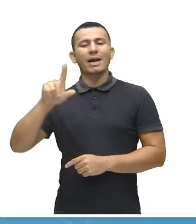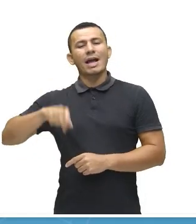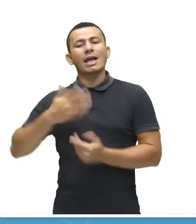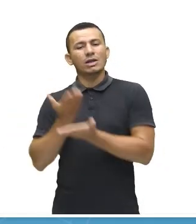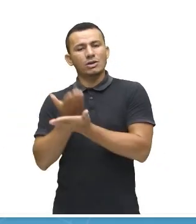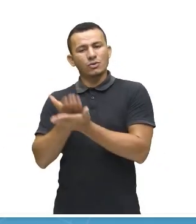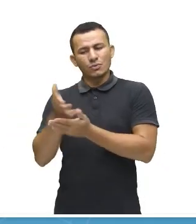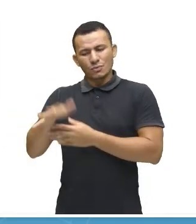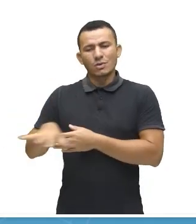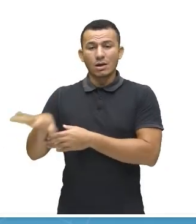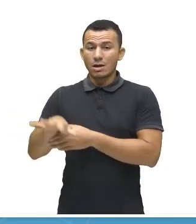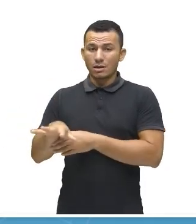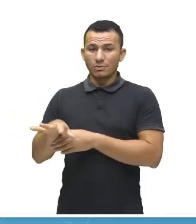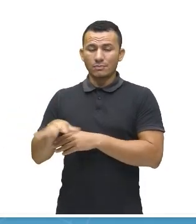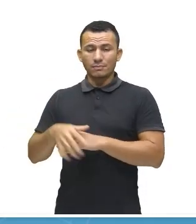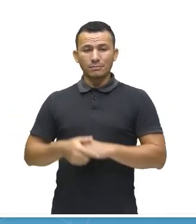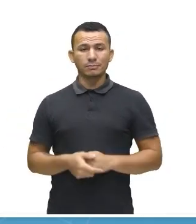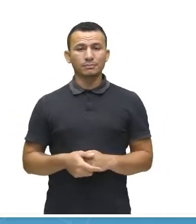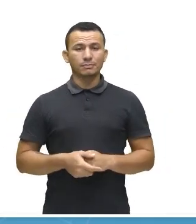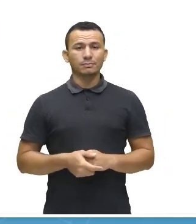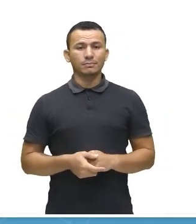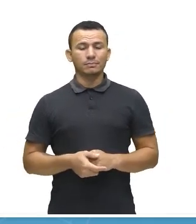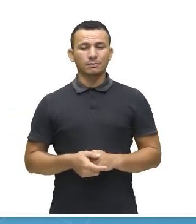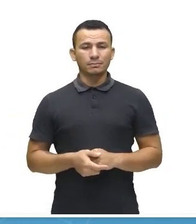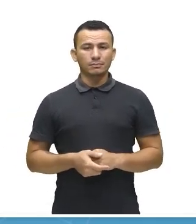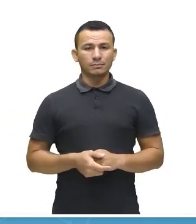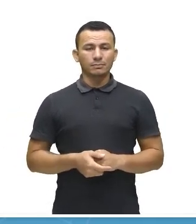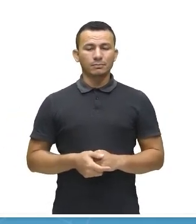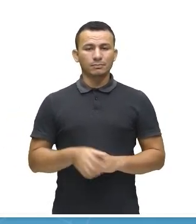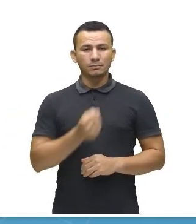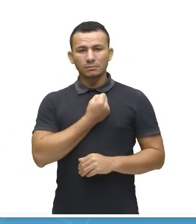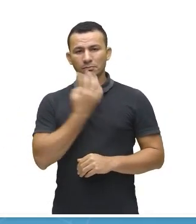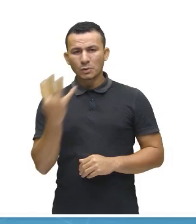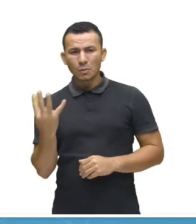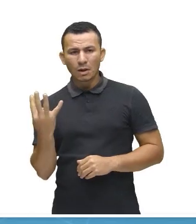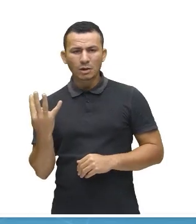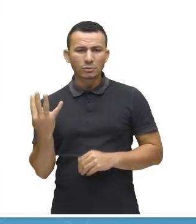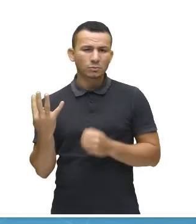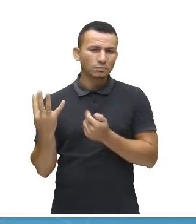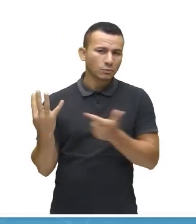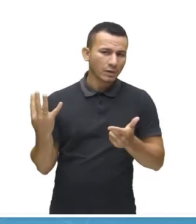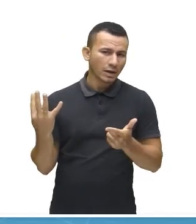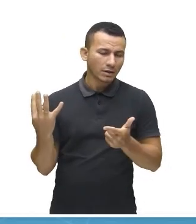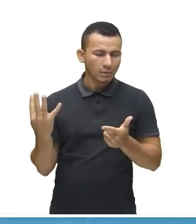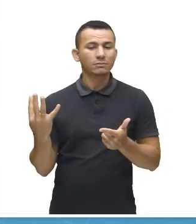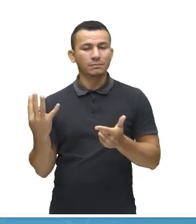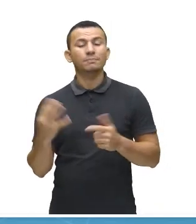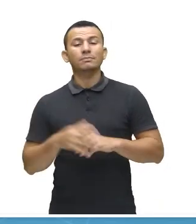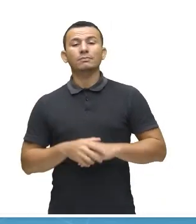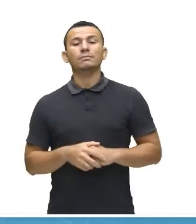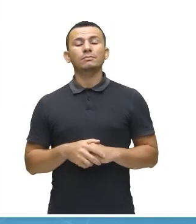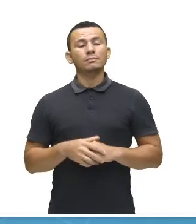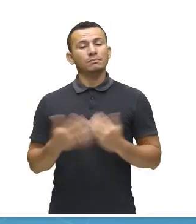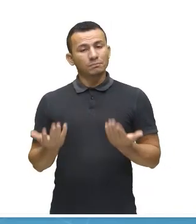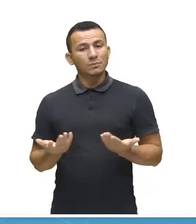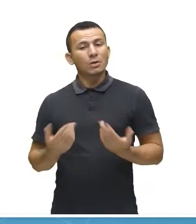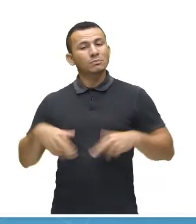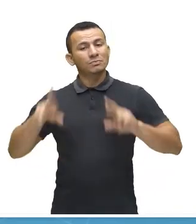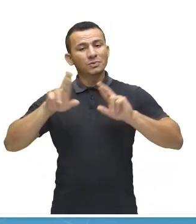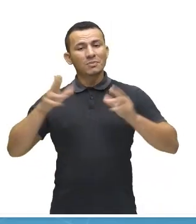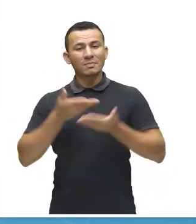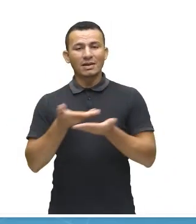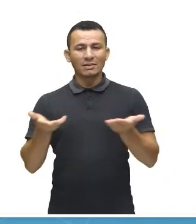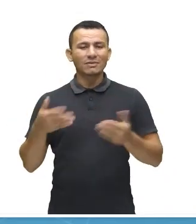estudo. Quarta questão, nós temos quarta questão? Não temos quarta questão, então eu espero que vocês